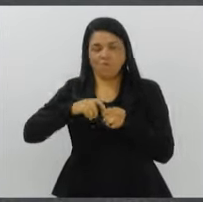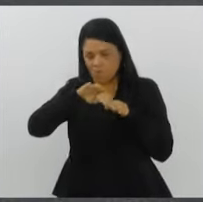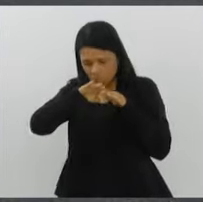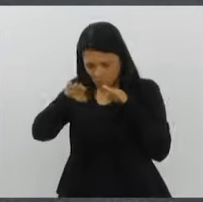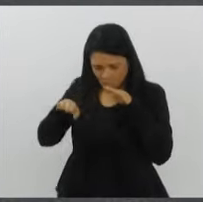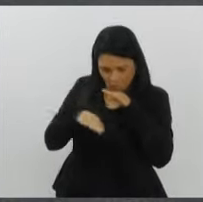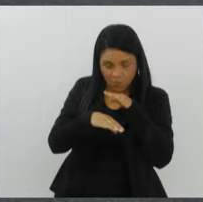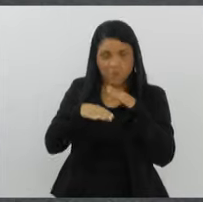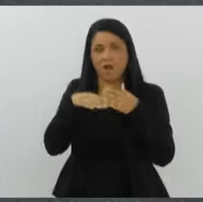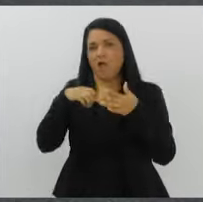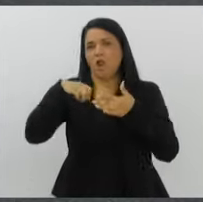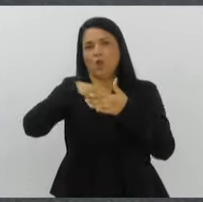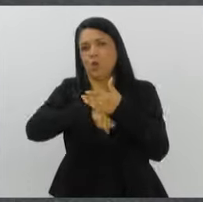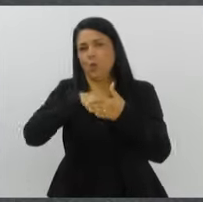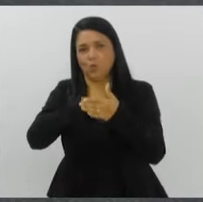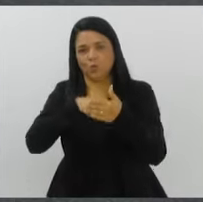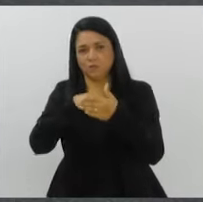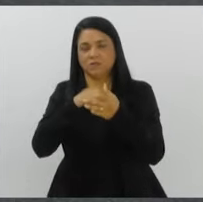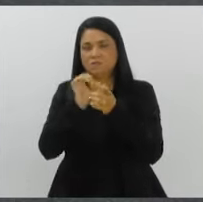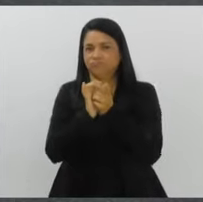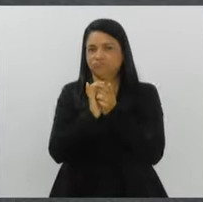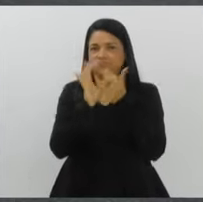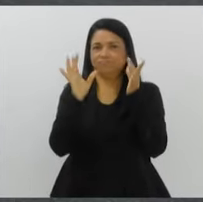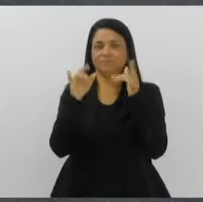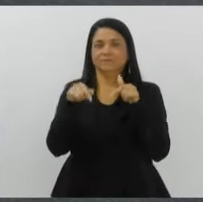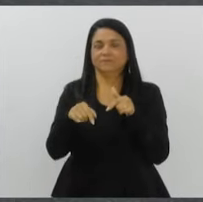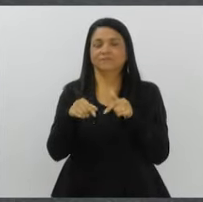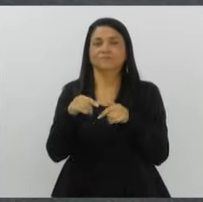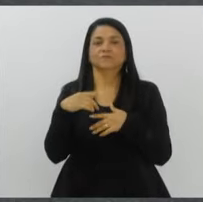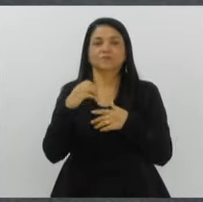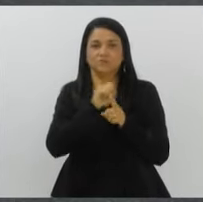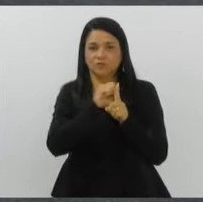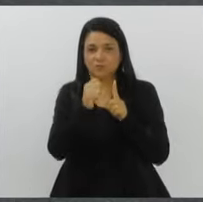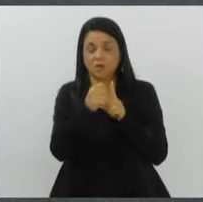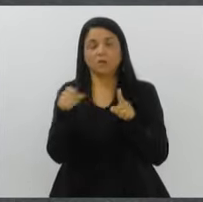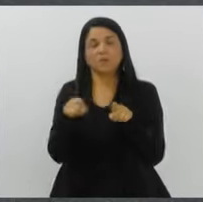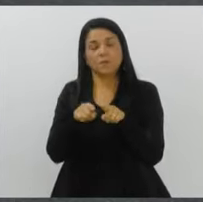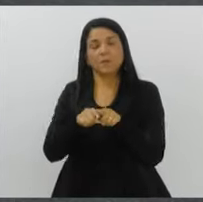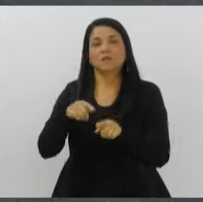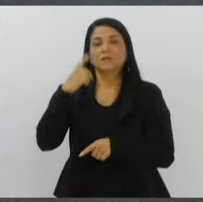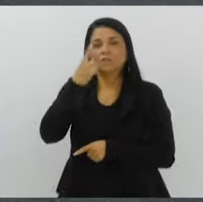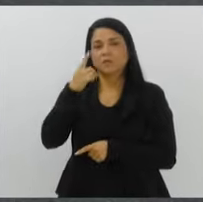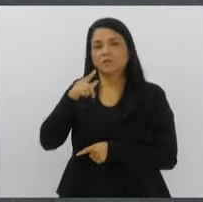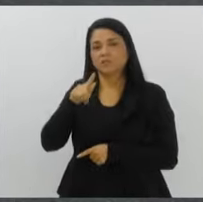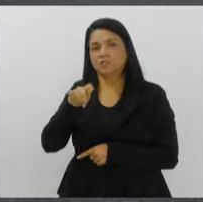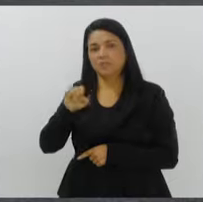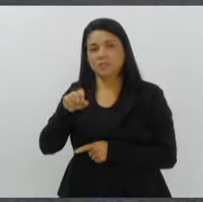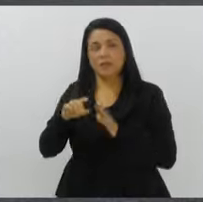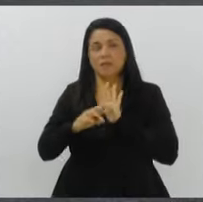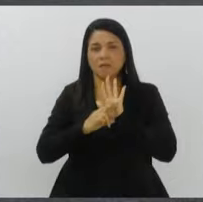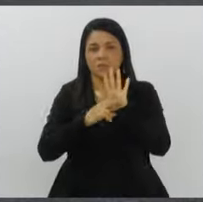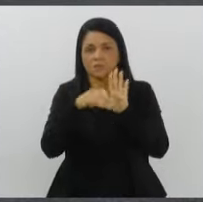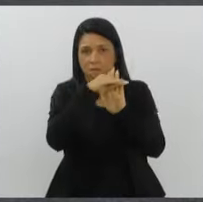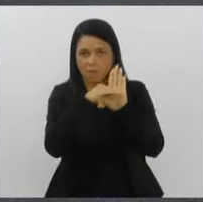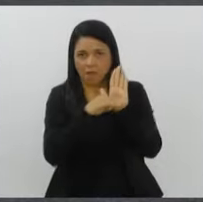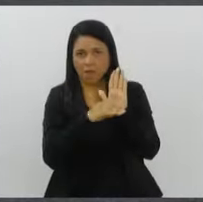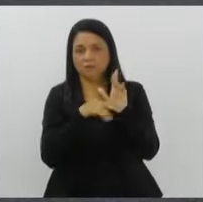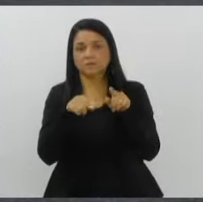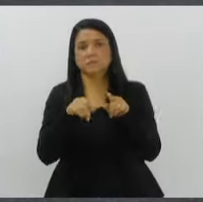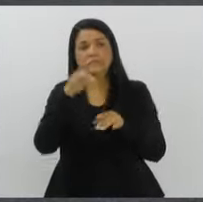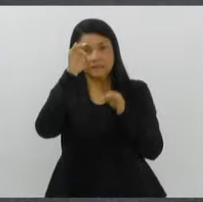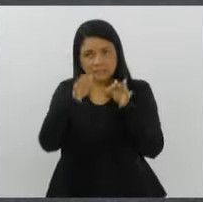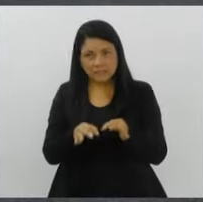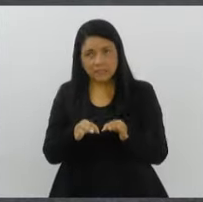pela concretização da justiça social. Da mesma forma, querida deputada Gisele Monteiro, nas pautas que representa, tenho absoluta certeza de